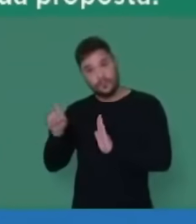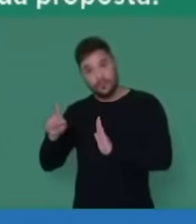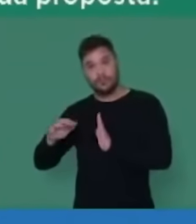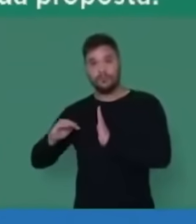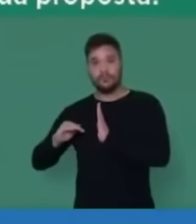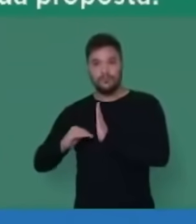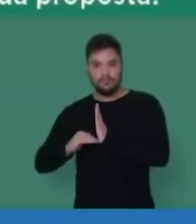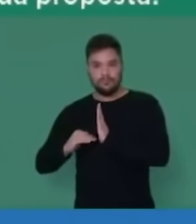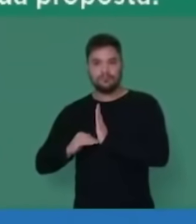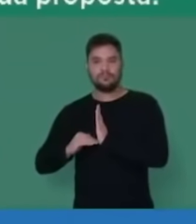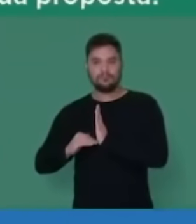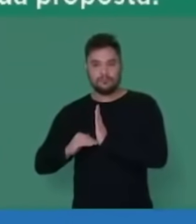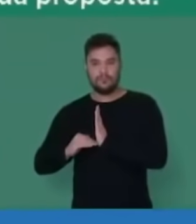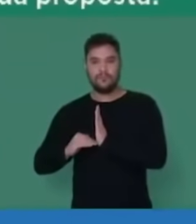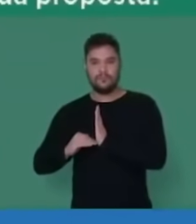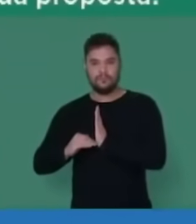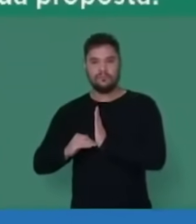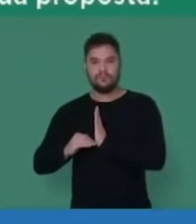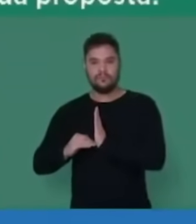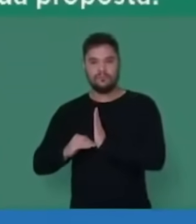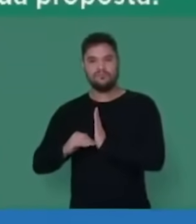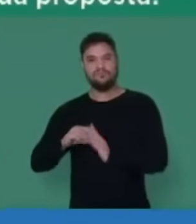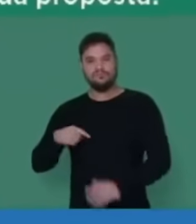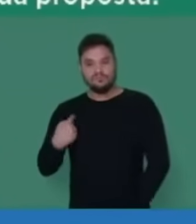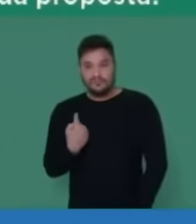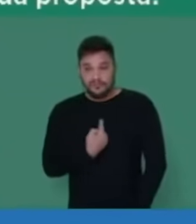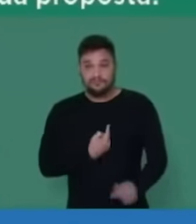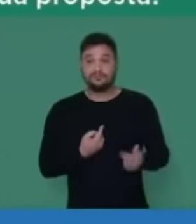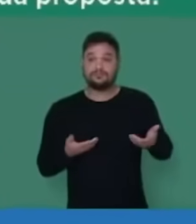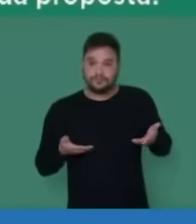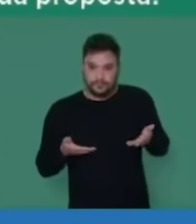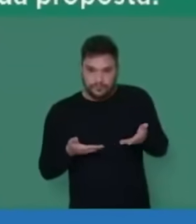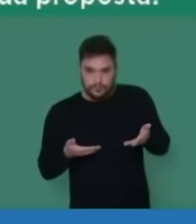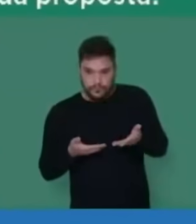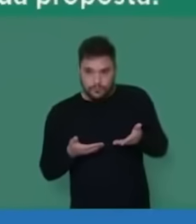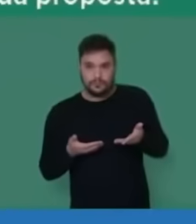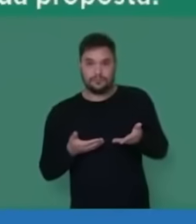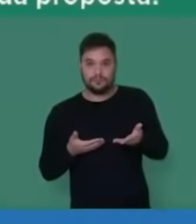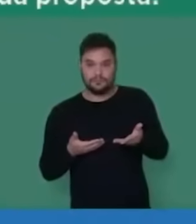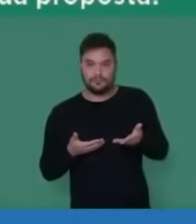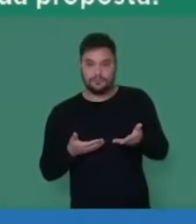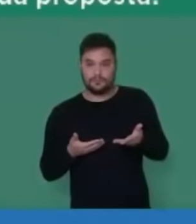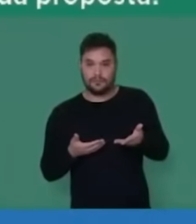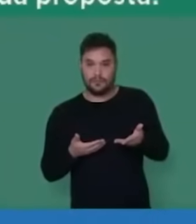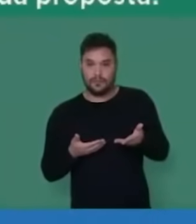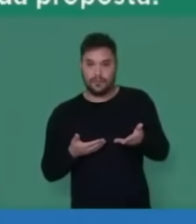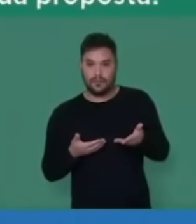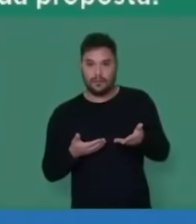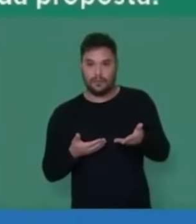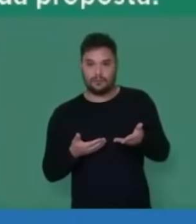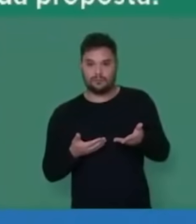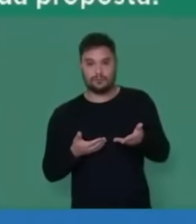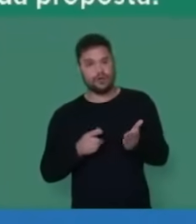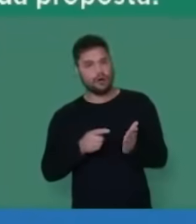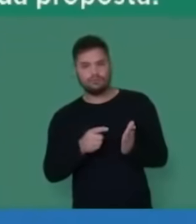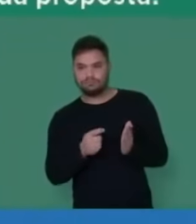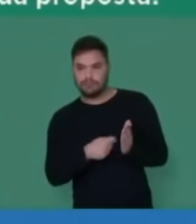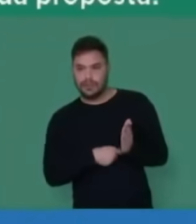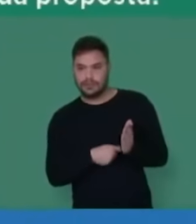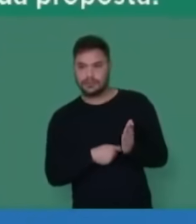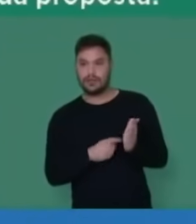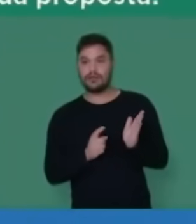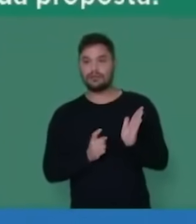Senado Federal, que nós estamos agora somente referendando